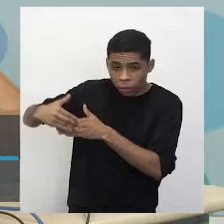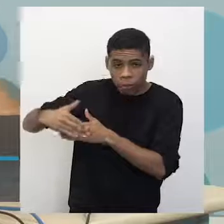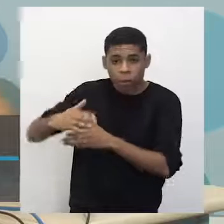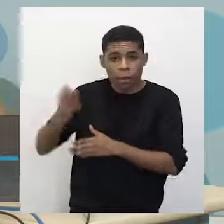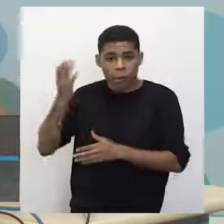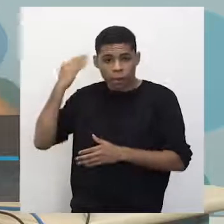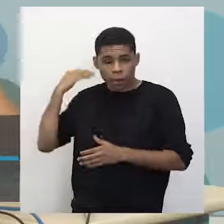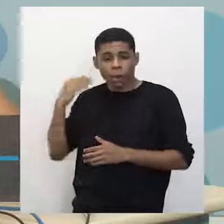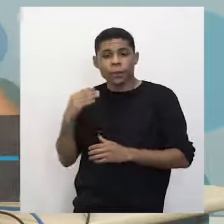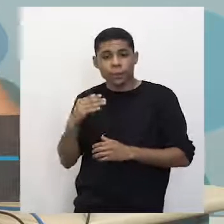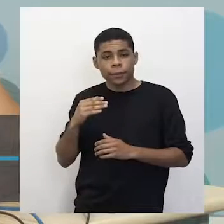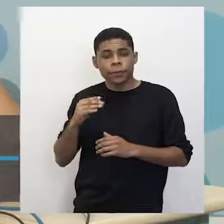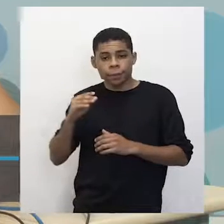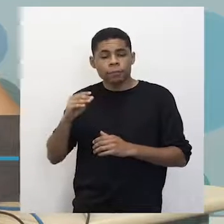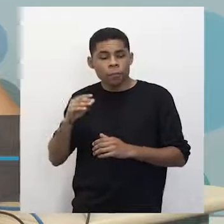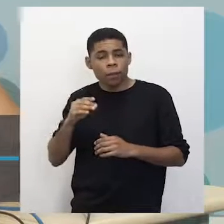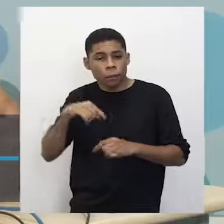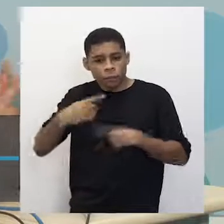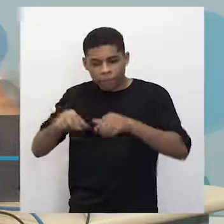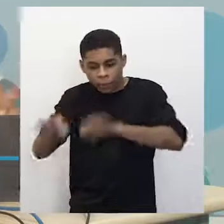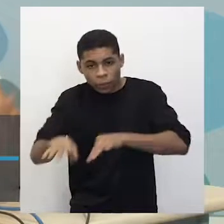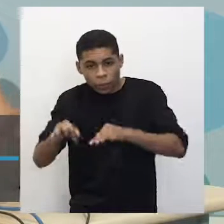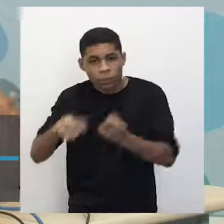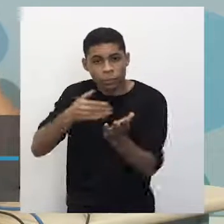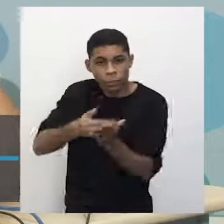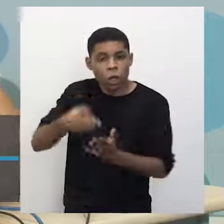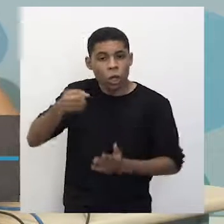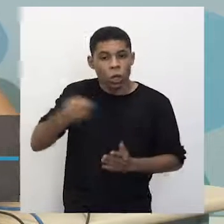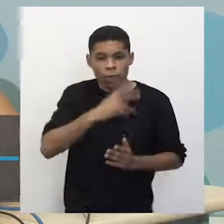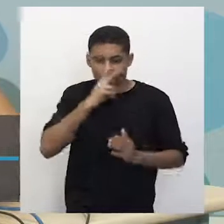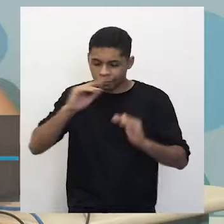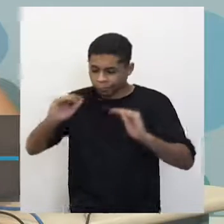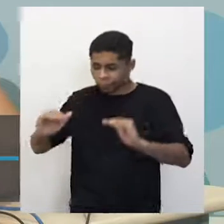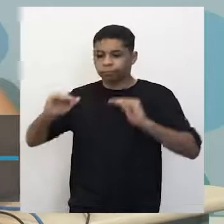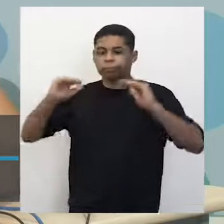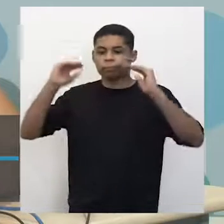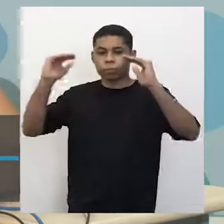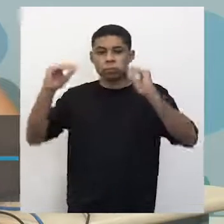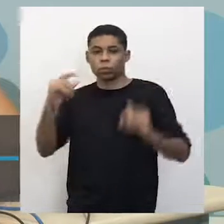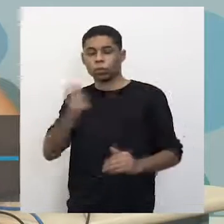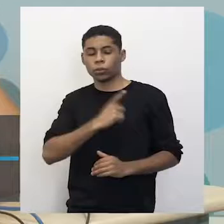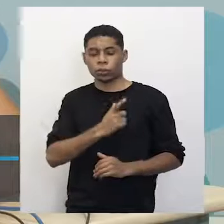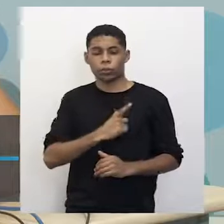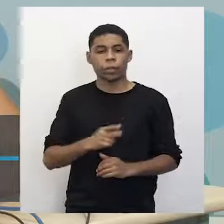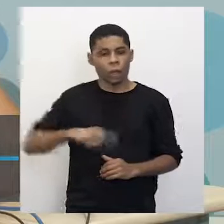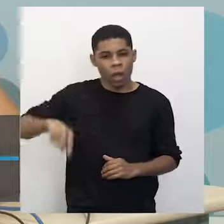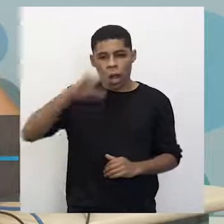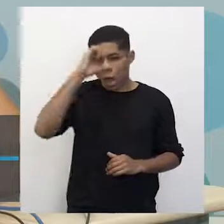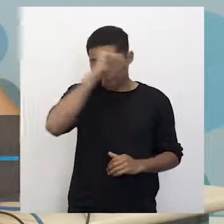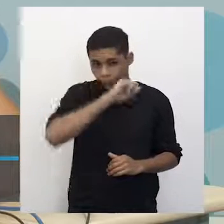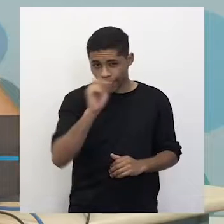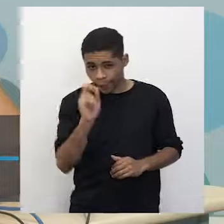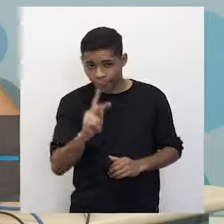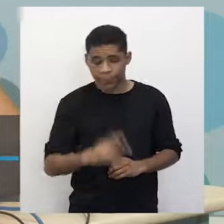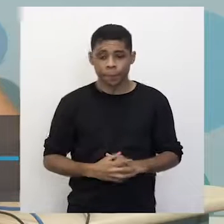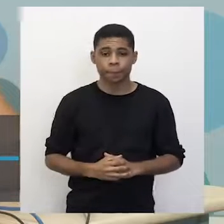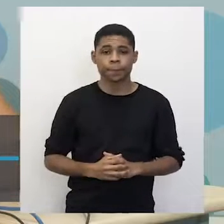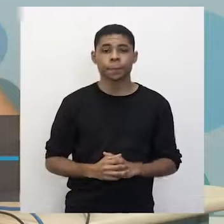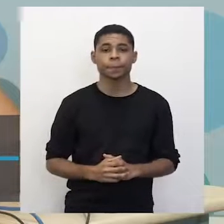Francos consolidou e o feudalismo se ergue em cima dessas bases aí. Então, só para a gente terminar a nossa